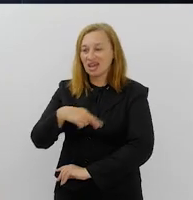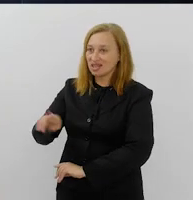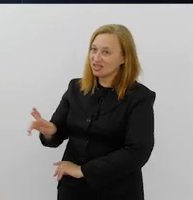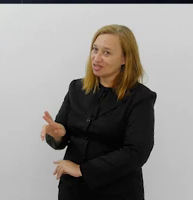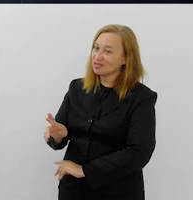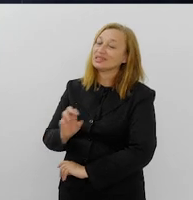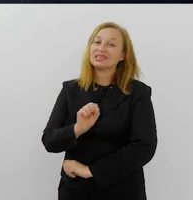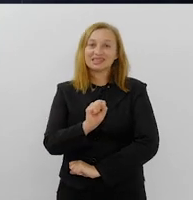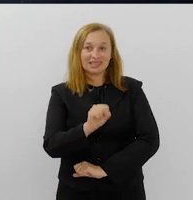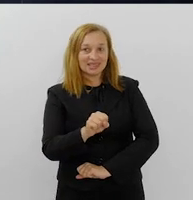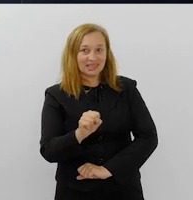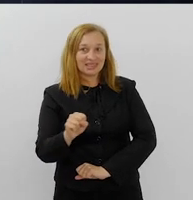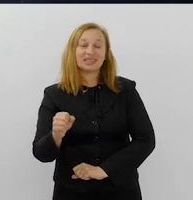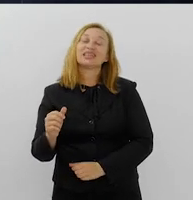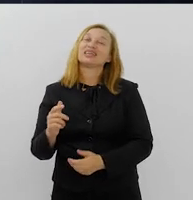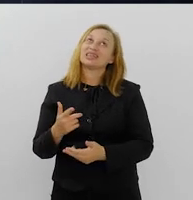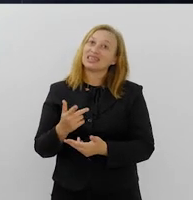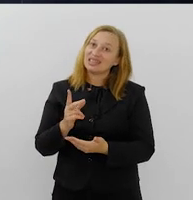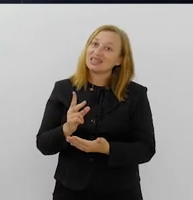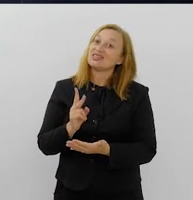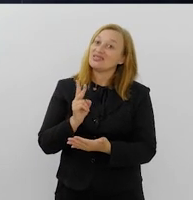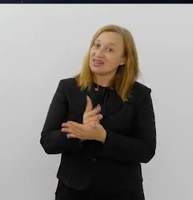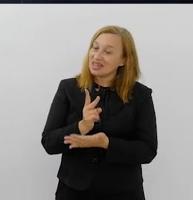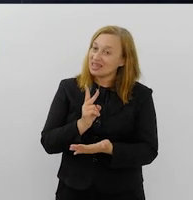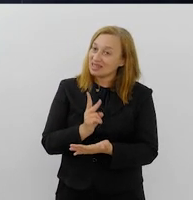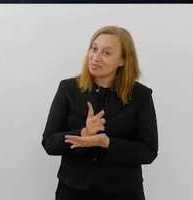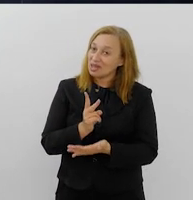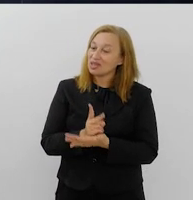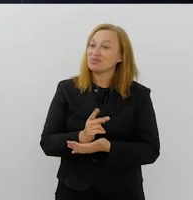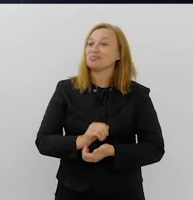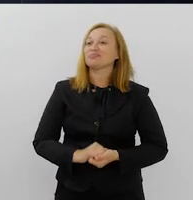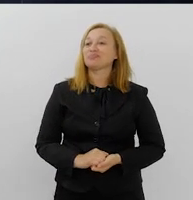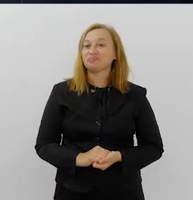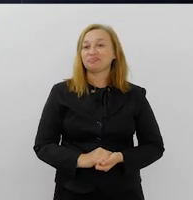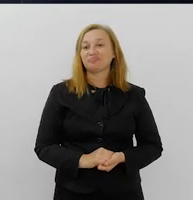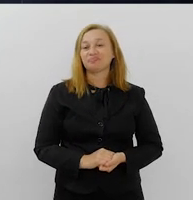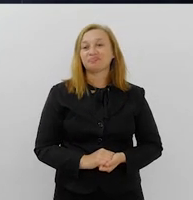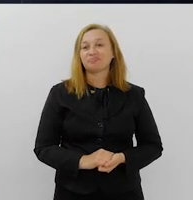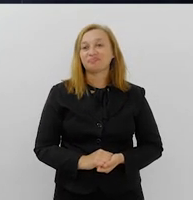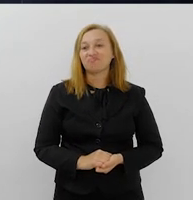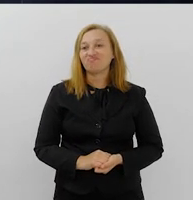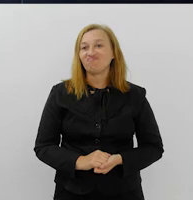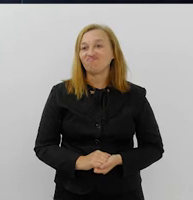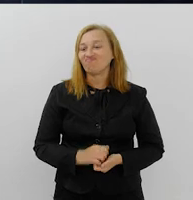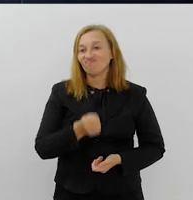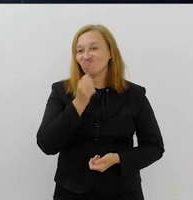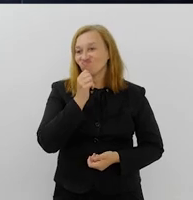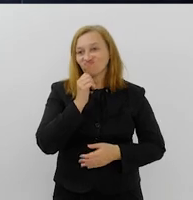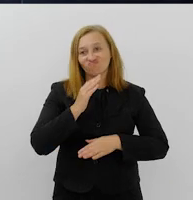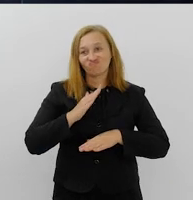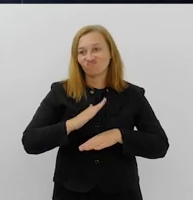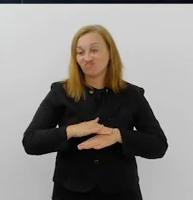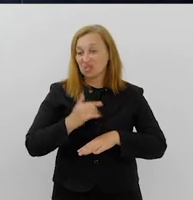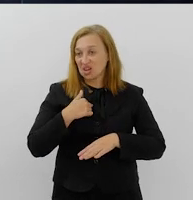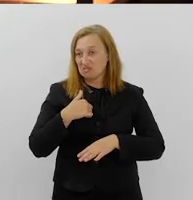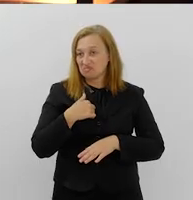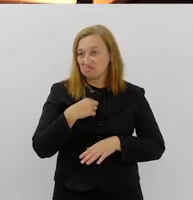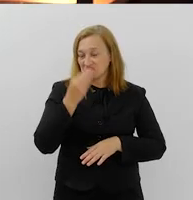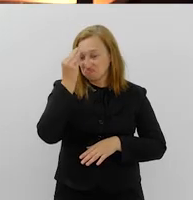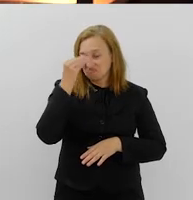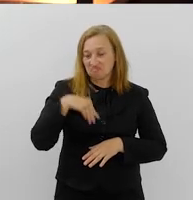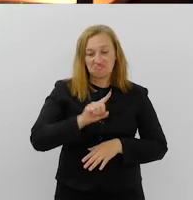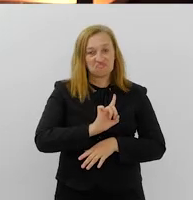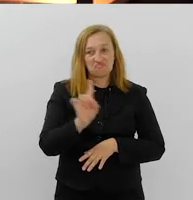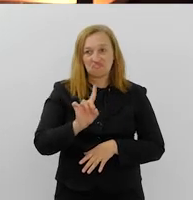religião. Sim. Não é isso? Grande, muitas vezes mesmo. É. E em nenhum desses momentos